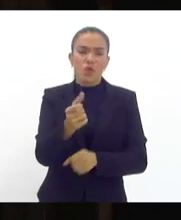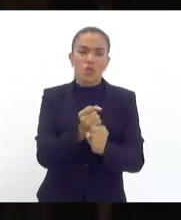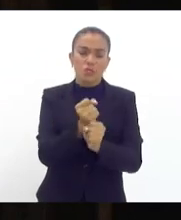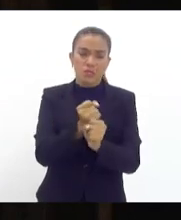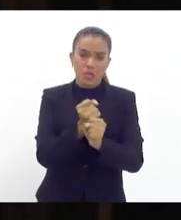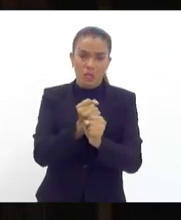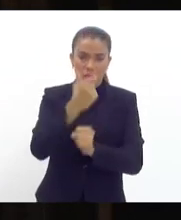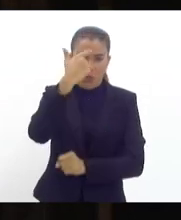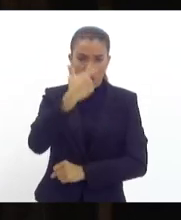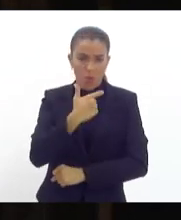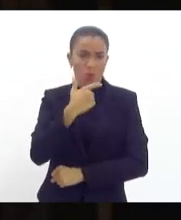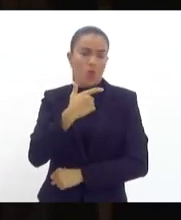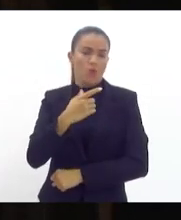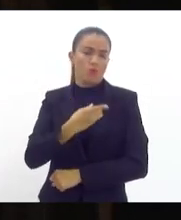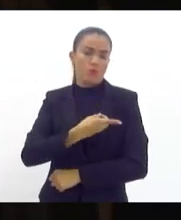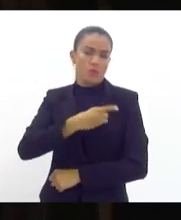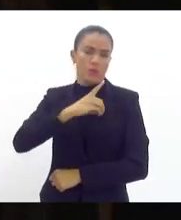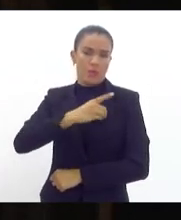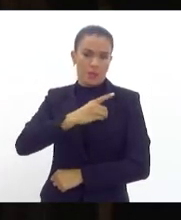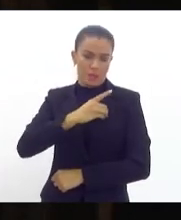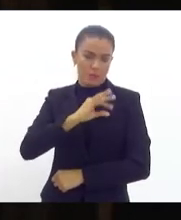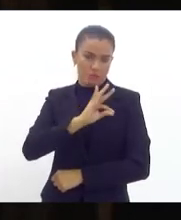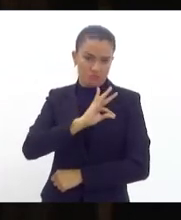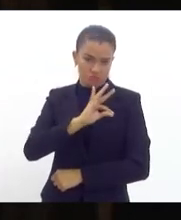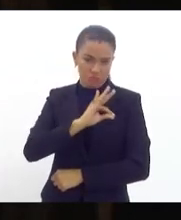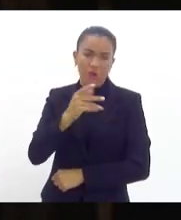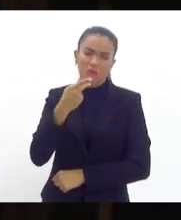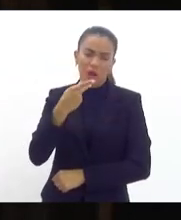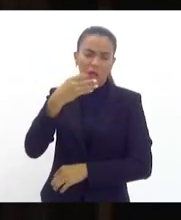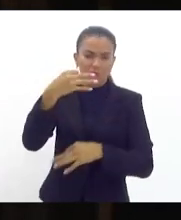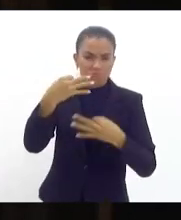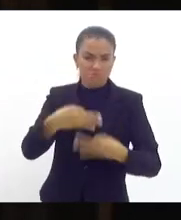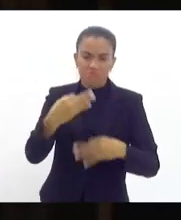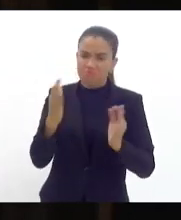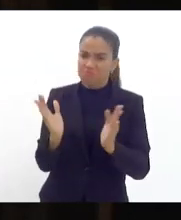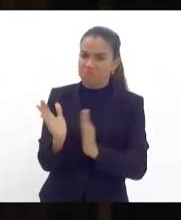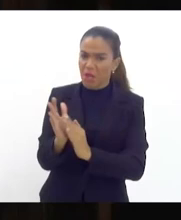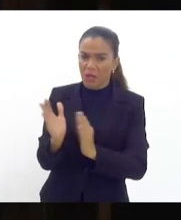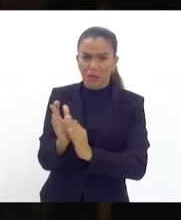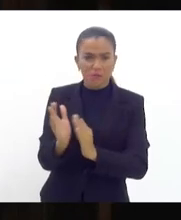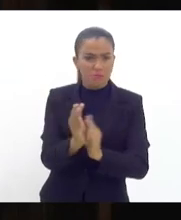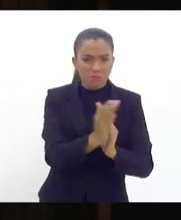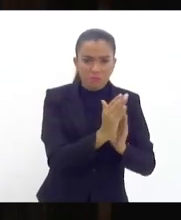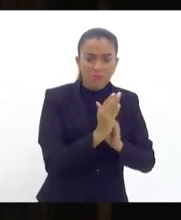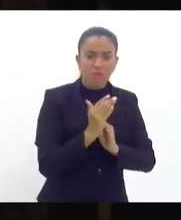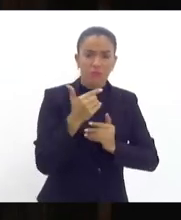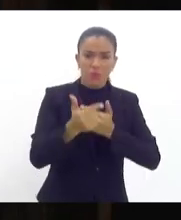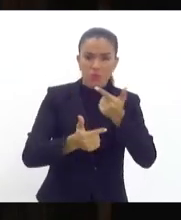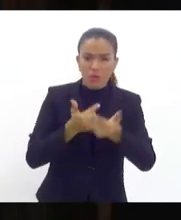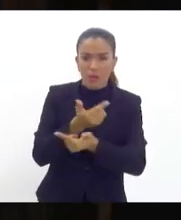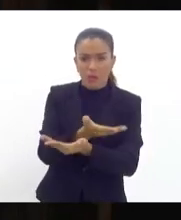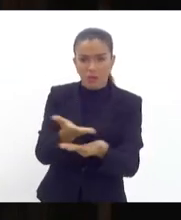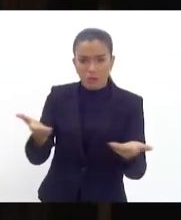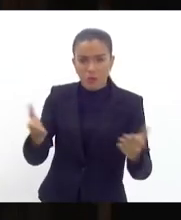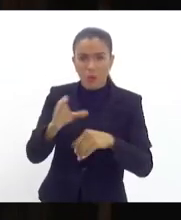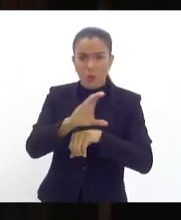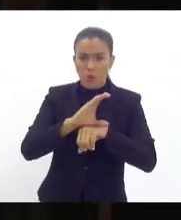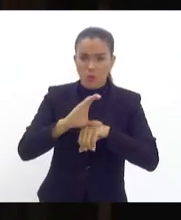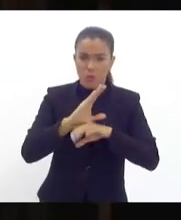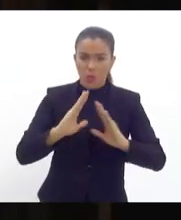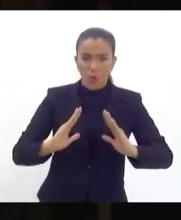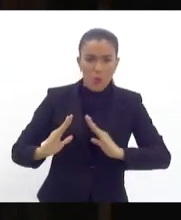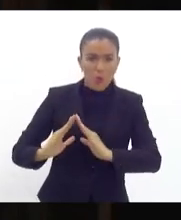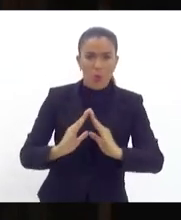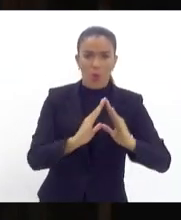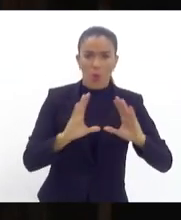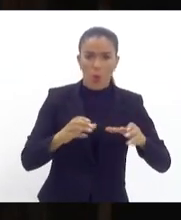como Delegado de Polícia Então posso falar de carteirinha que tá de parabéns o trabalho de toda o conselho comunitário a